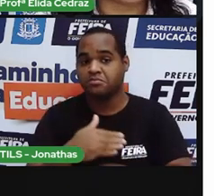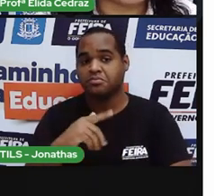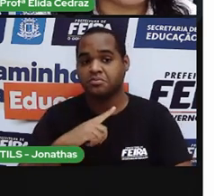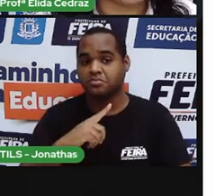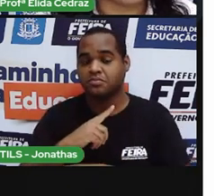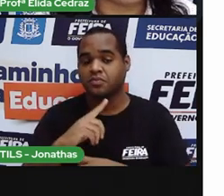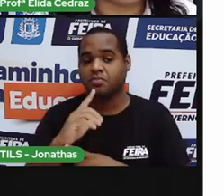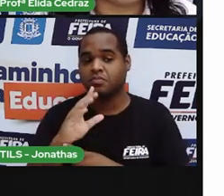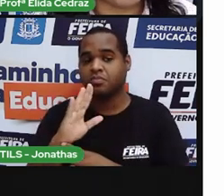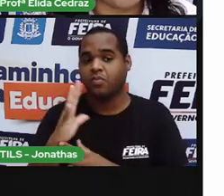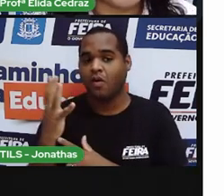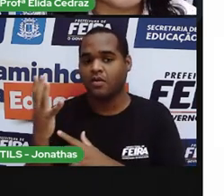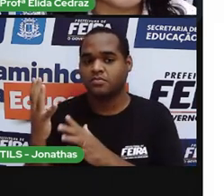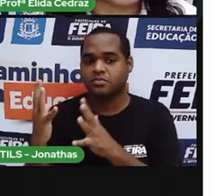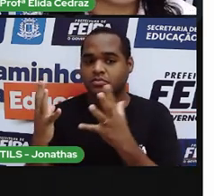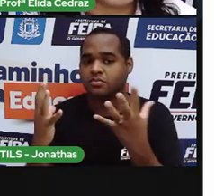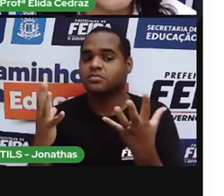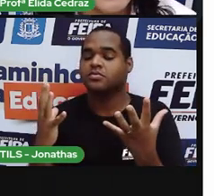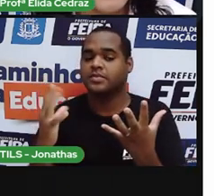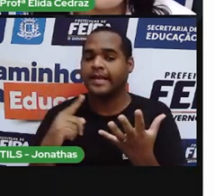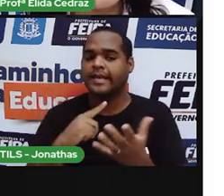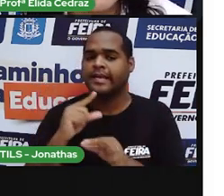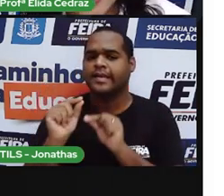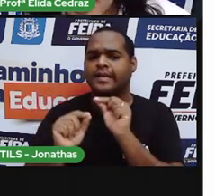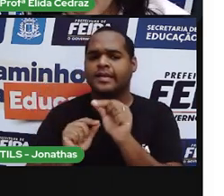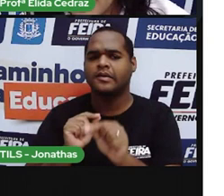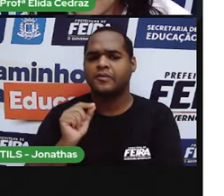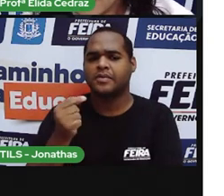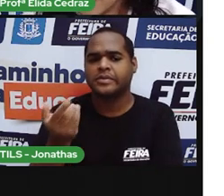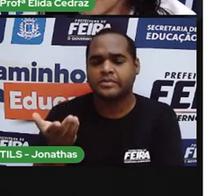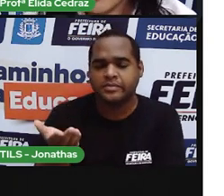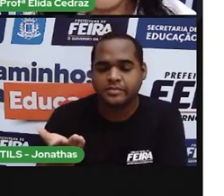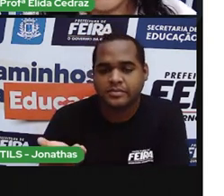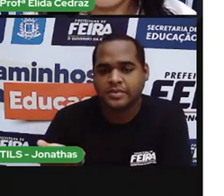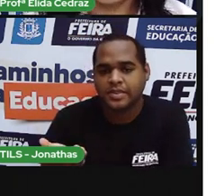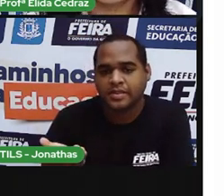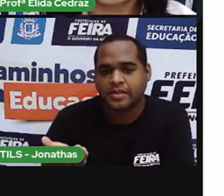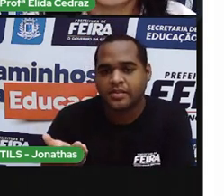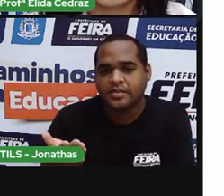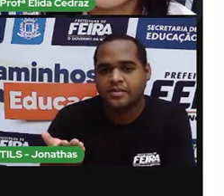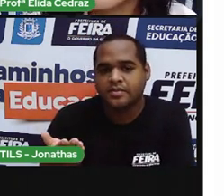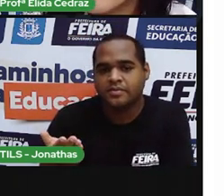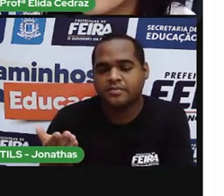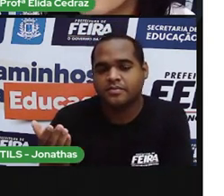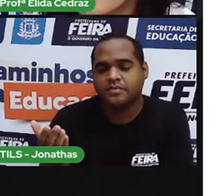Nessa rua tem um bosque que se...